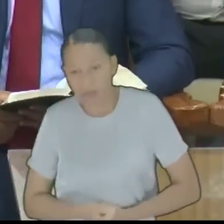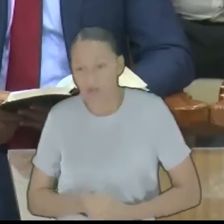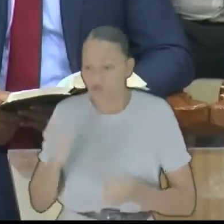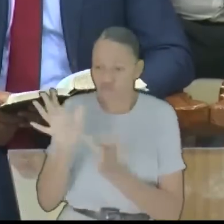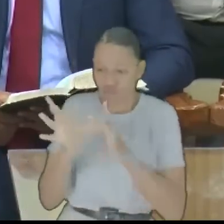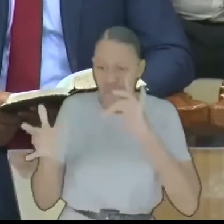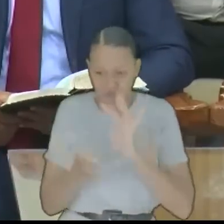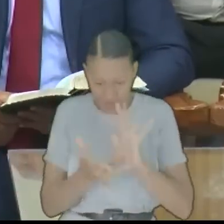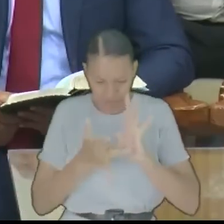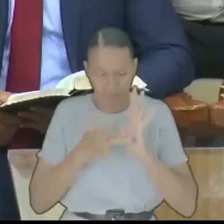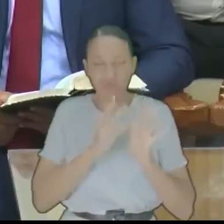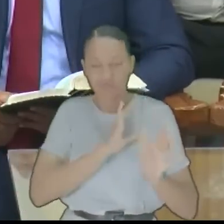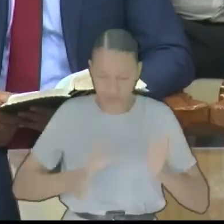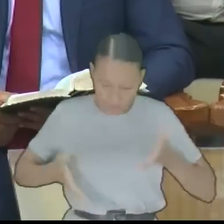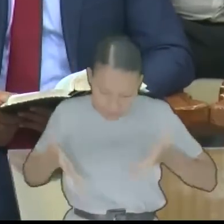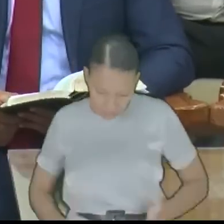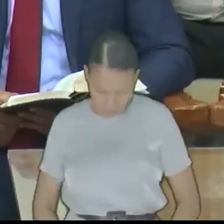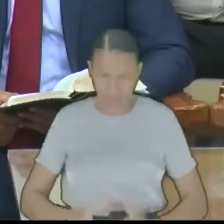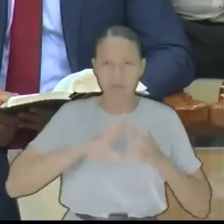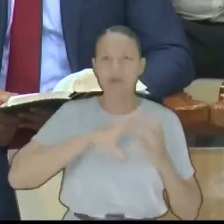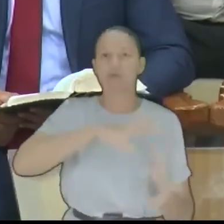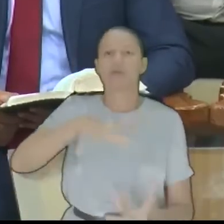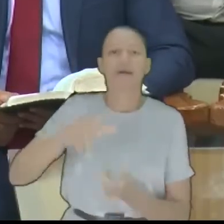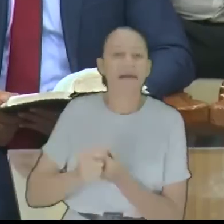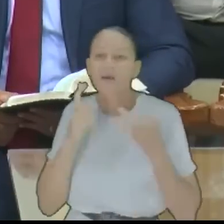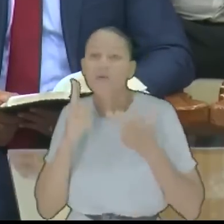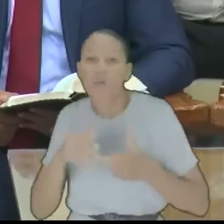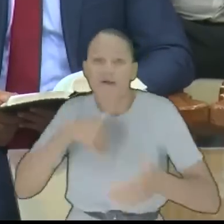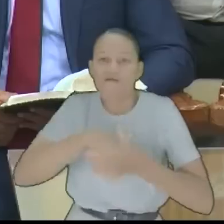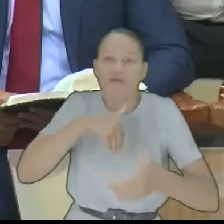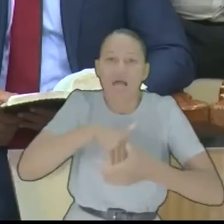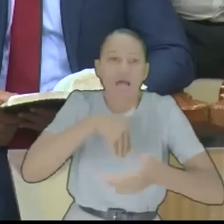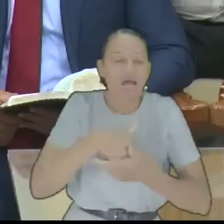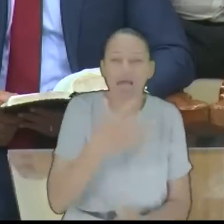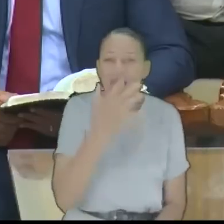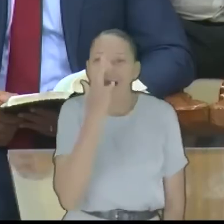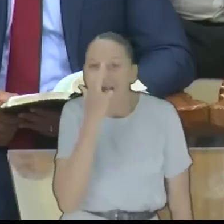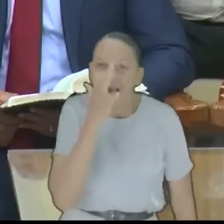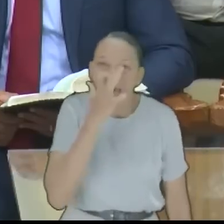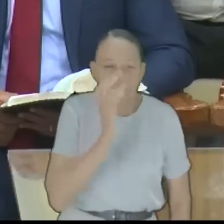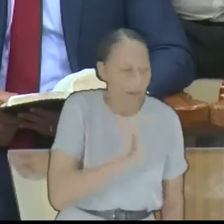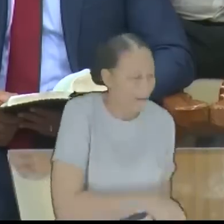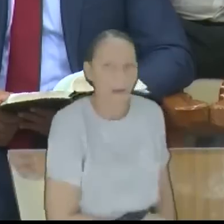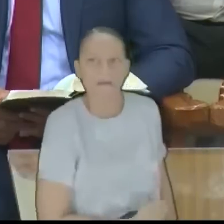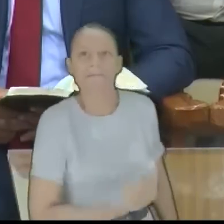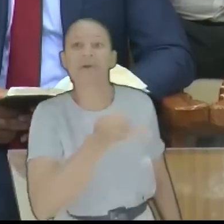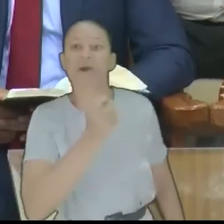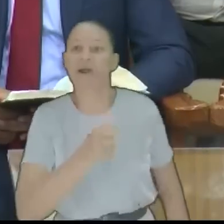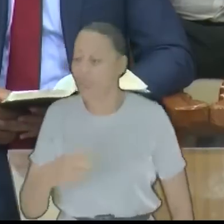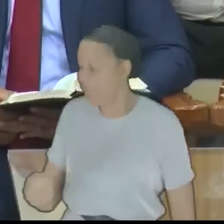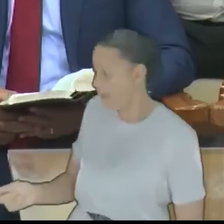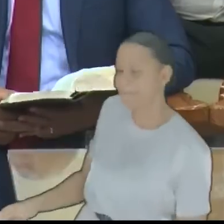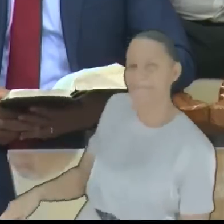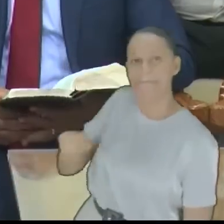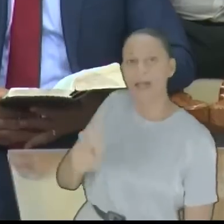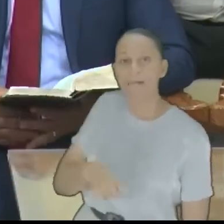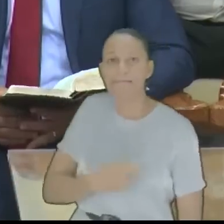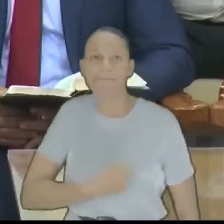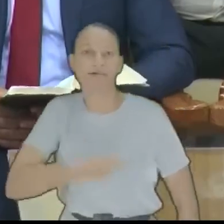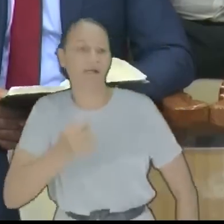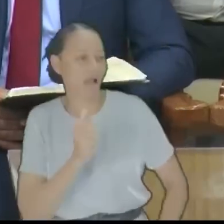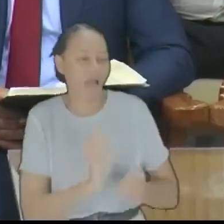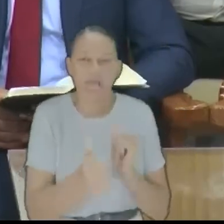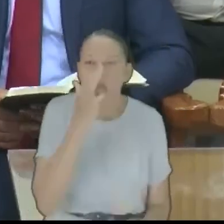Cristo veio à terra, era como se fosse o futebol, era como se fosse o basquete, era como se fosse um esporte